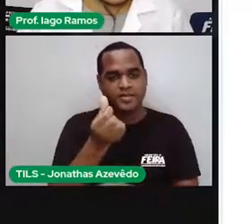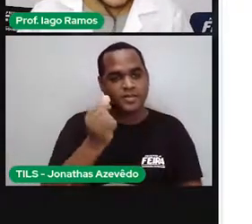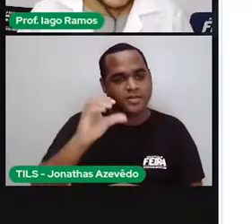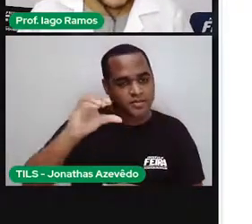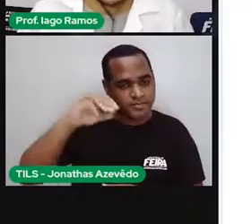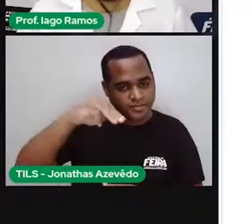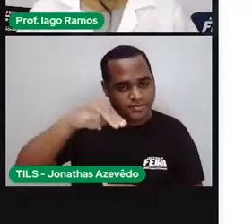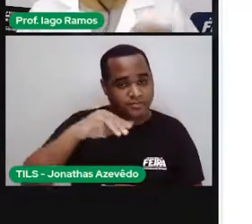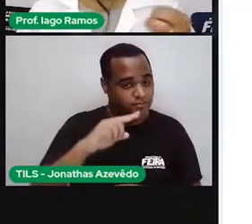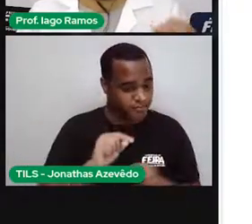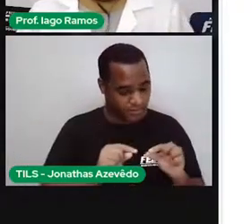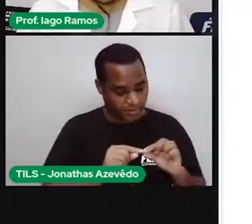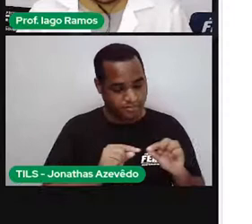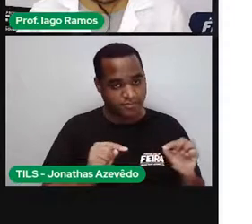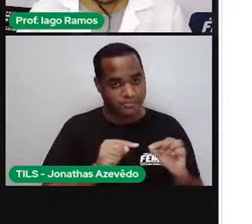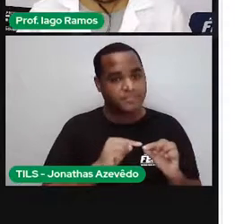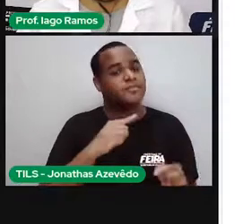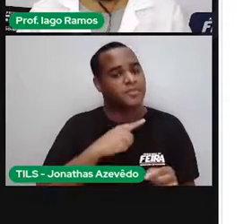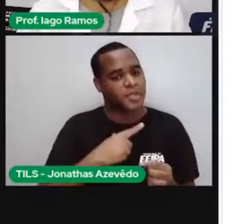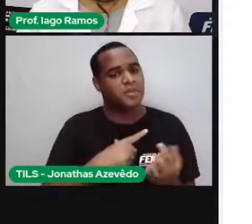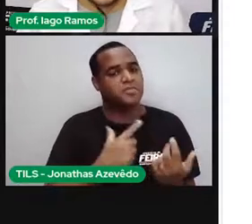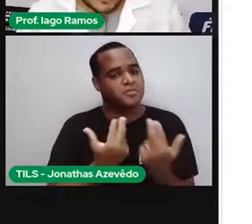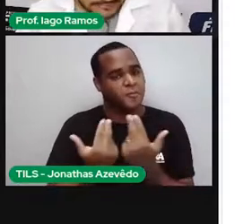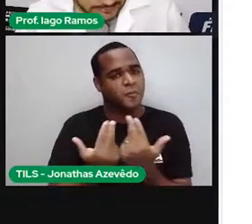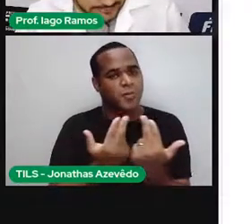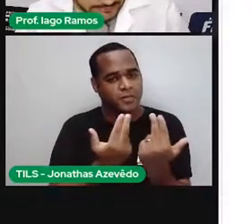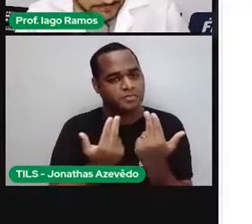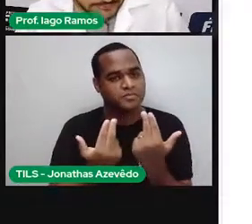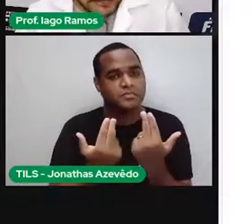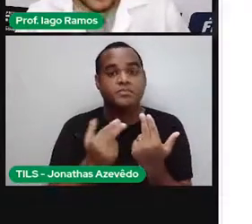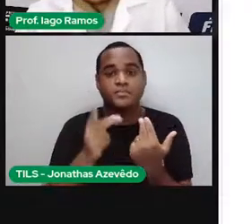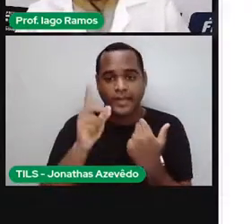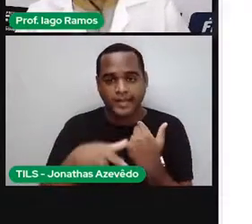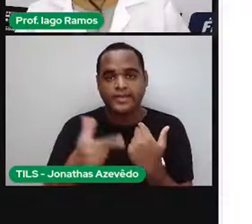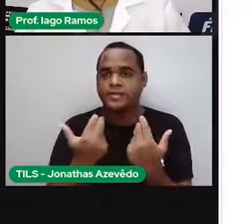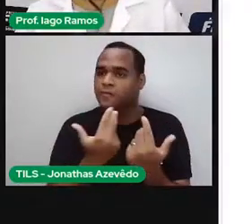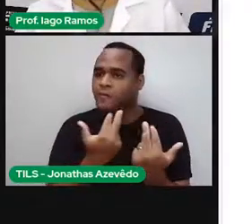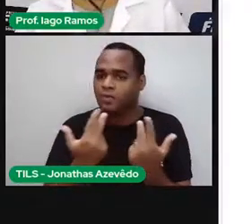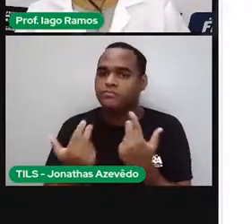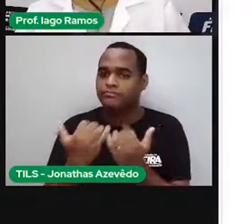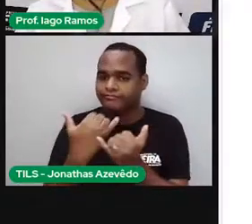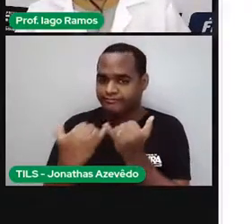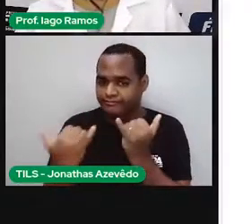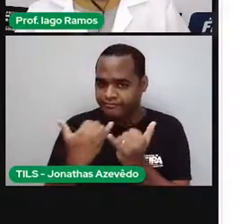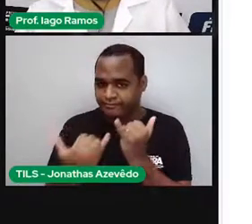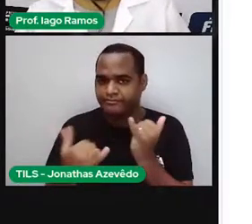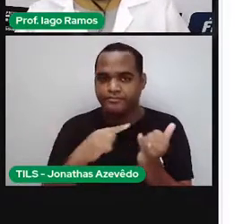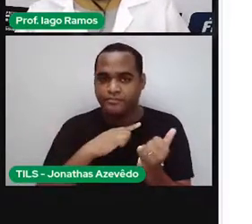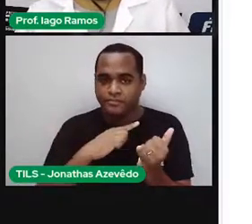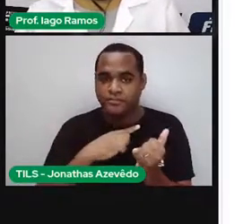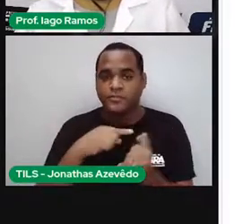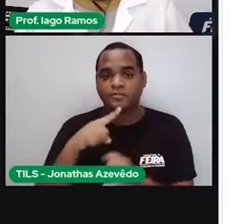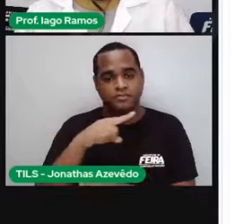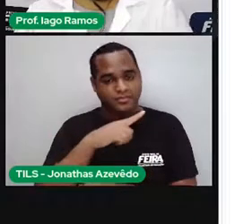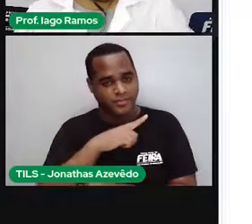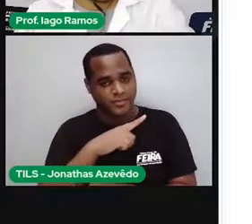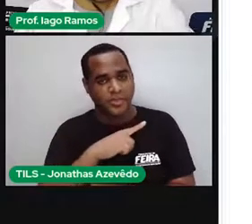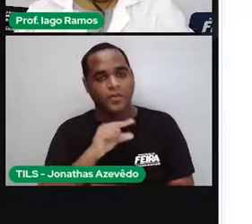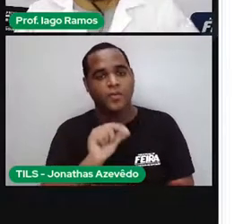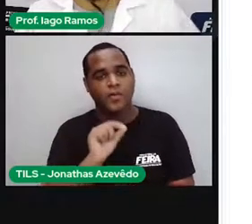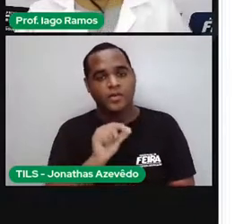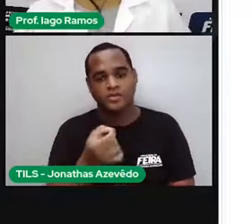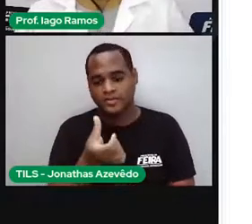Oi Lud cá vai ter as mesmas medidas de naquele ali e já tem